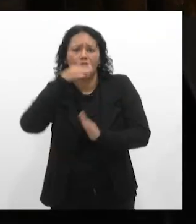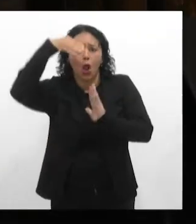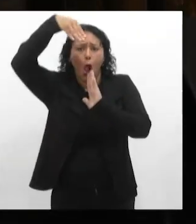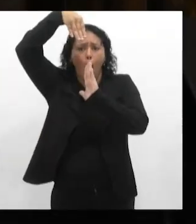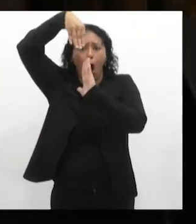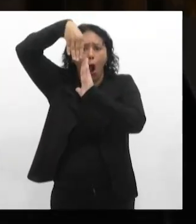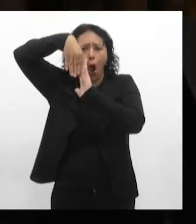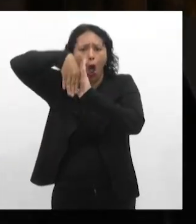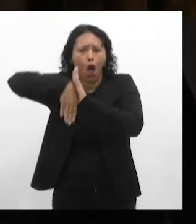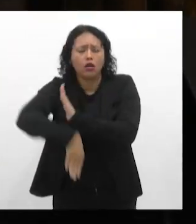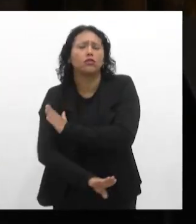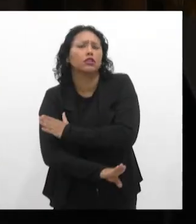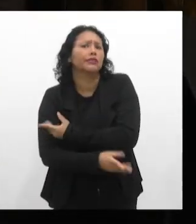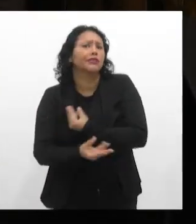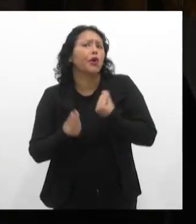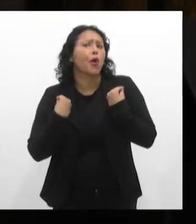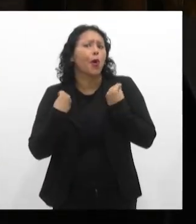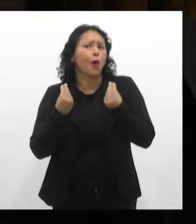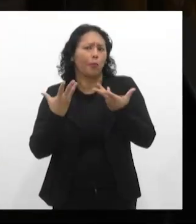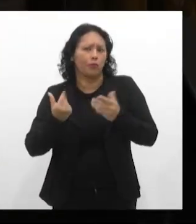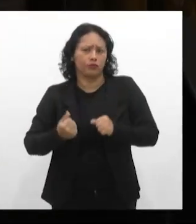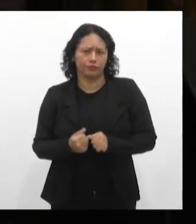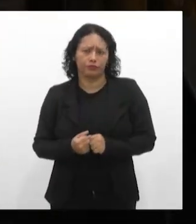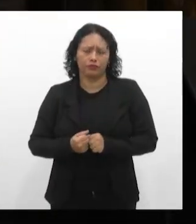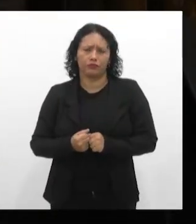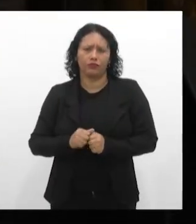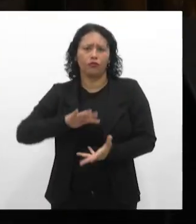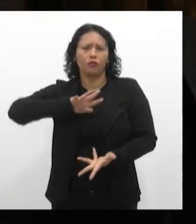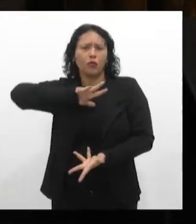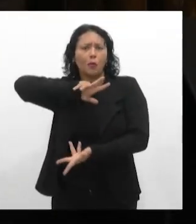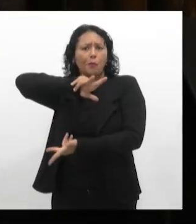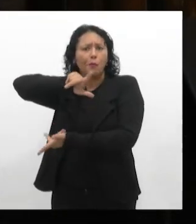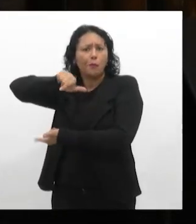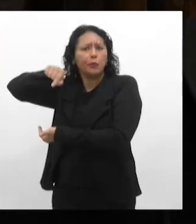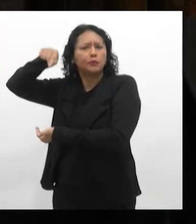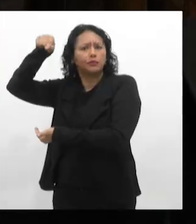Essa tese já é mundialmente